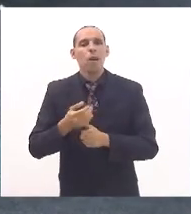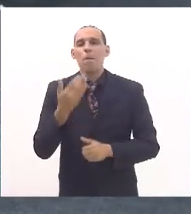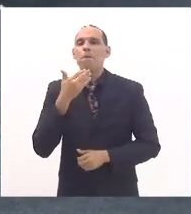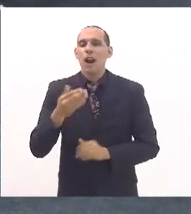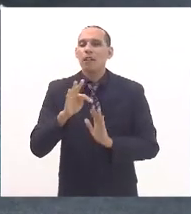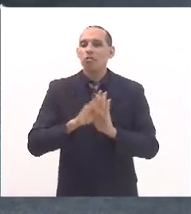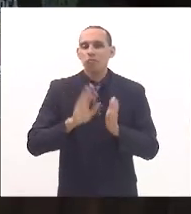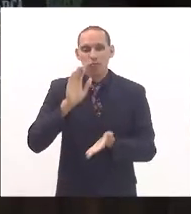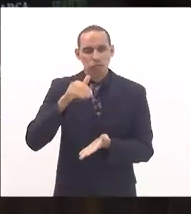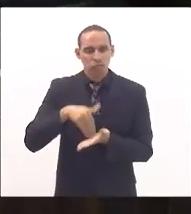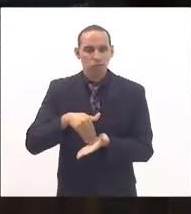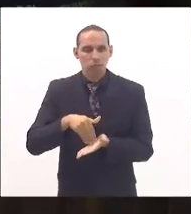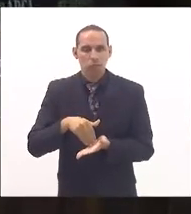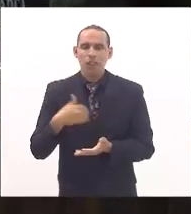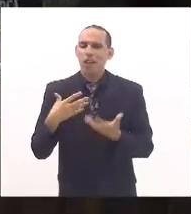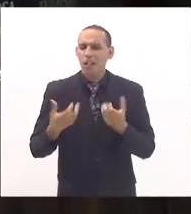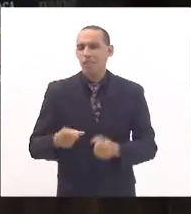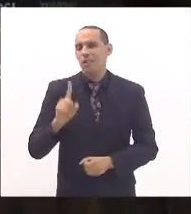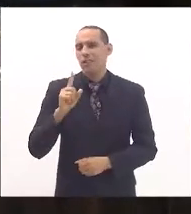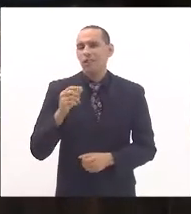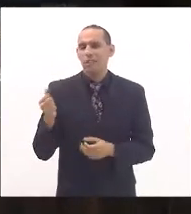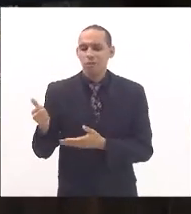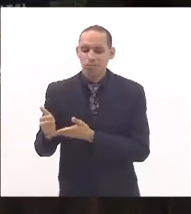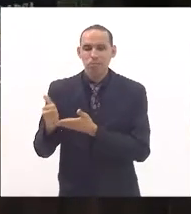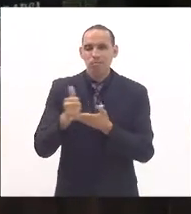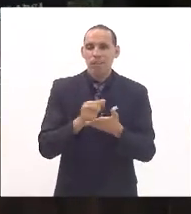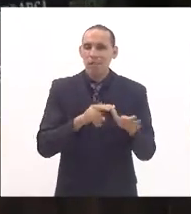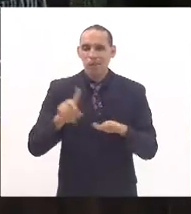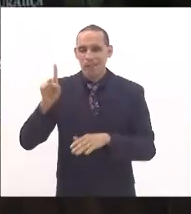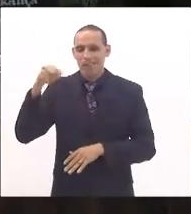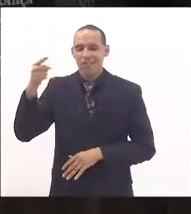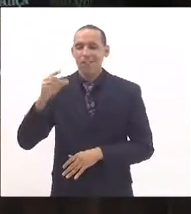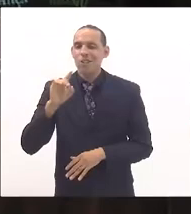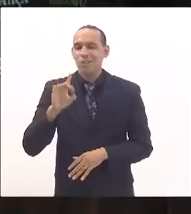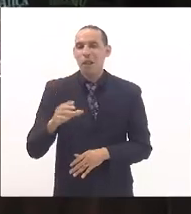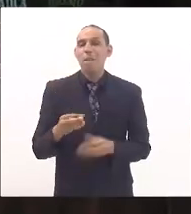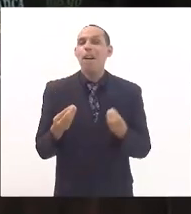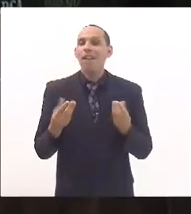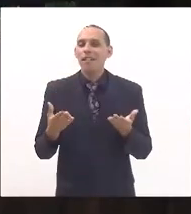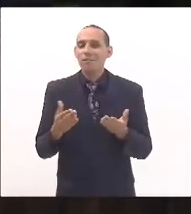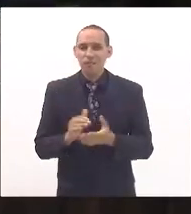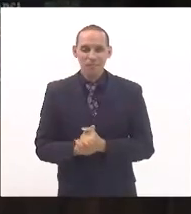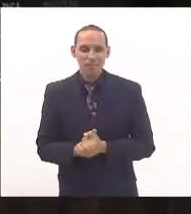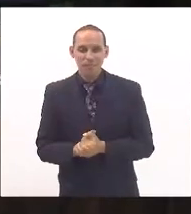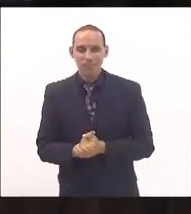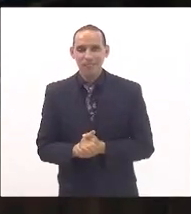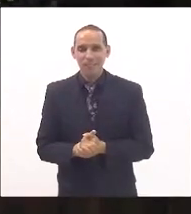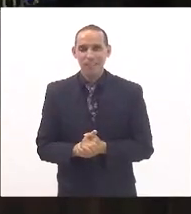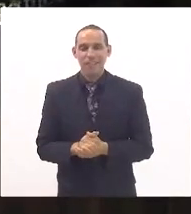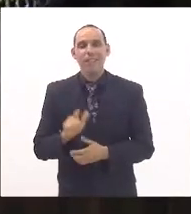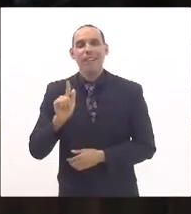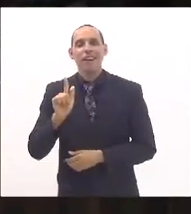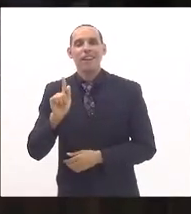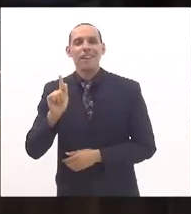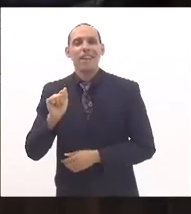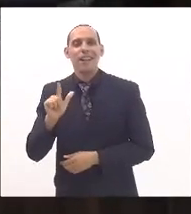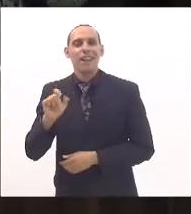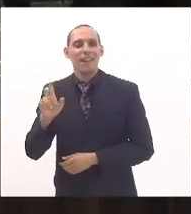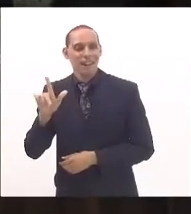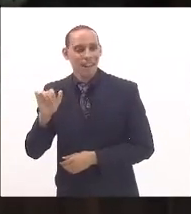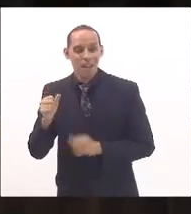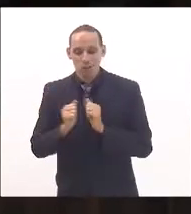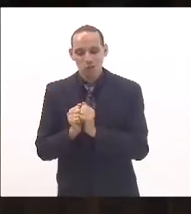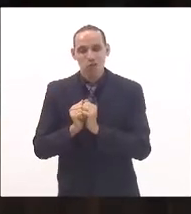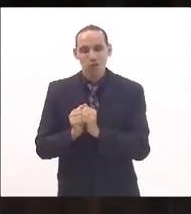de redação. Não vou deferir, não, vou trazer para a próxima semana. Só para estar aqui, ó, lá das galegas. Das galegas.